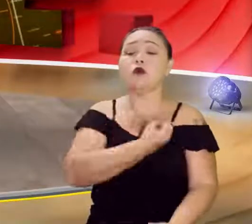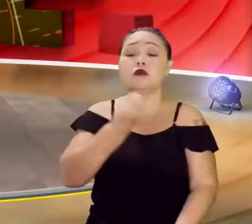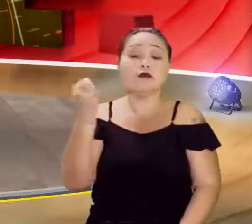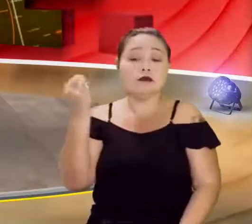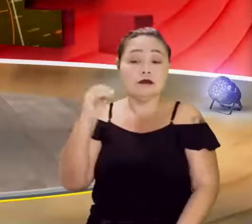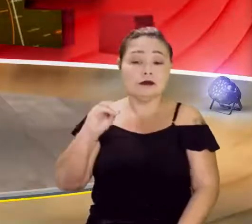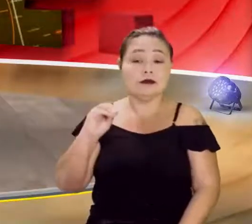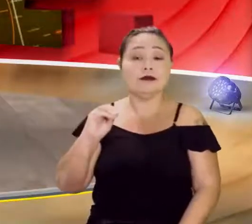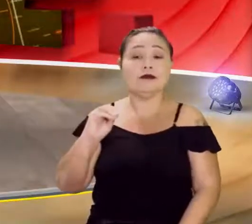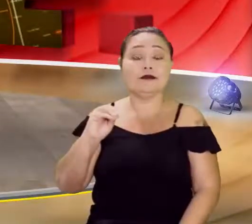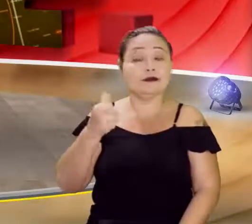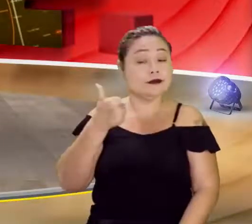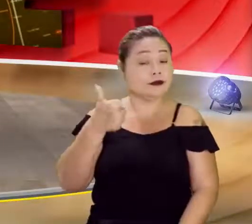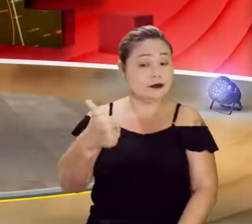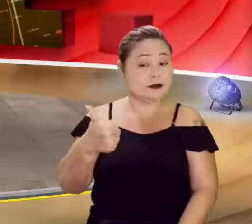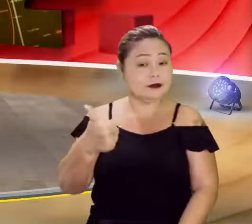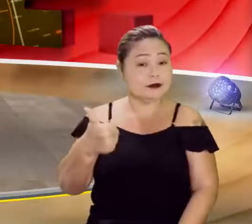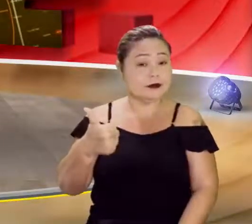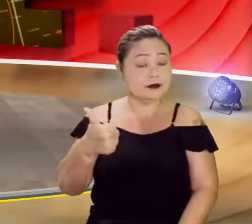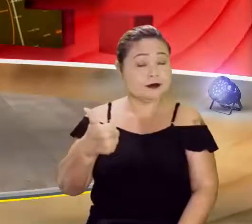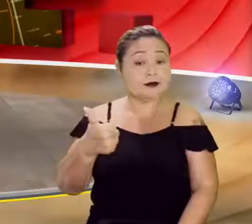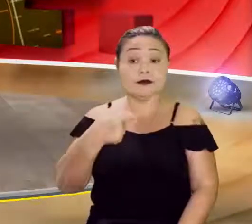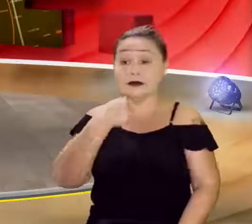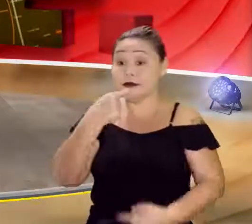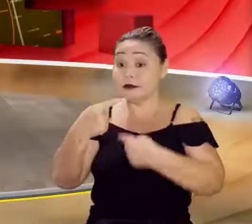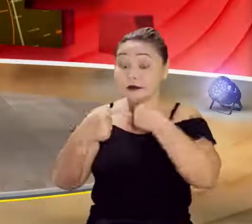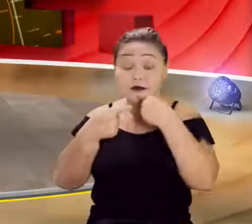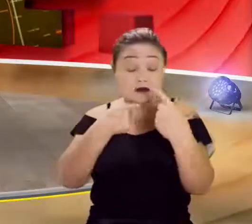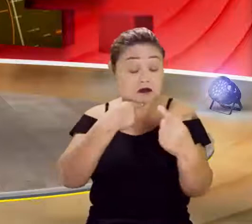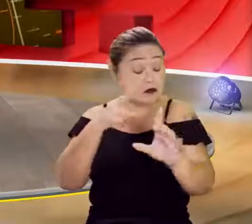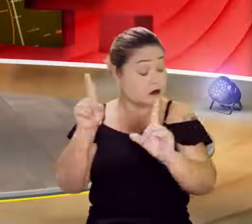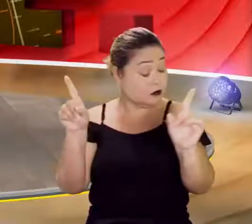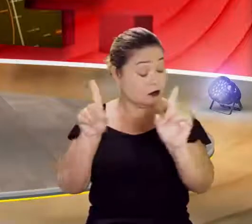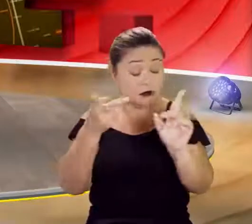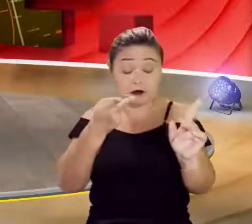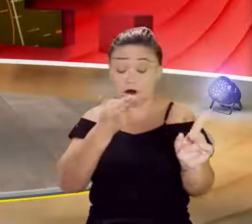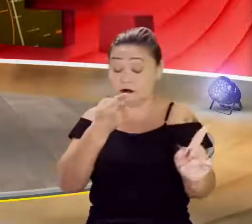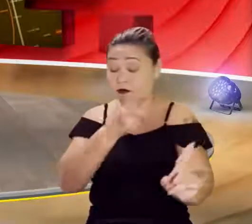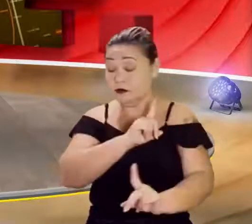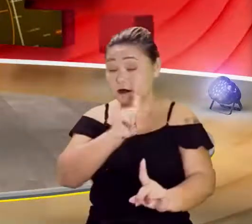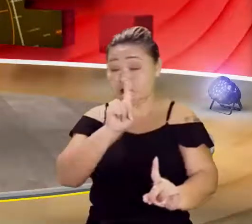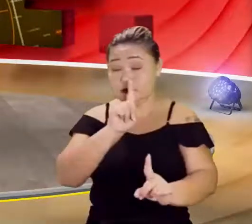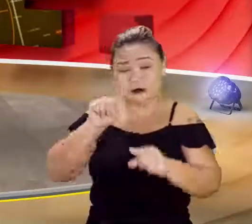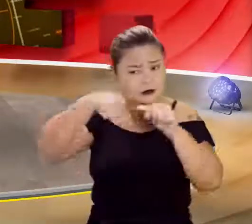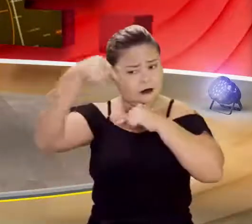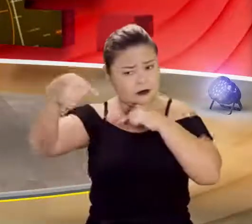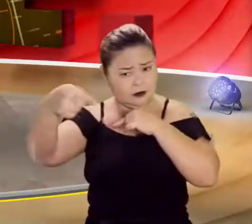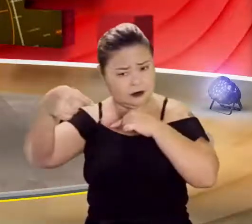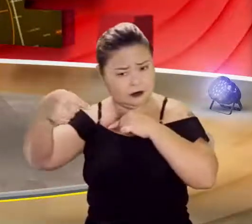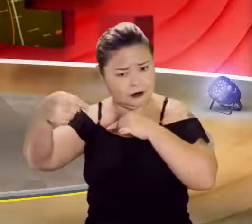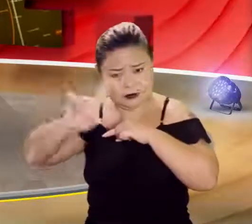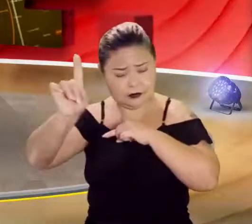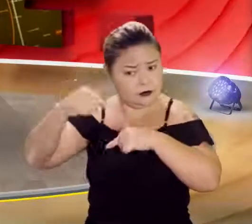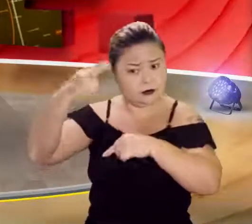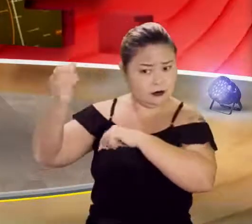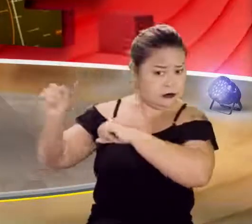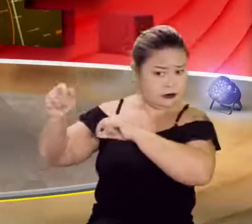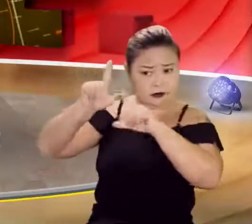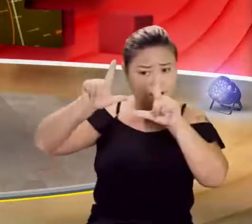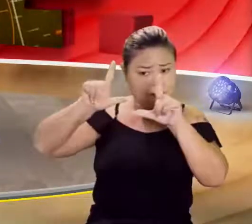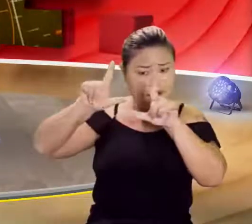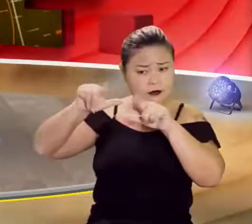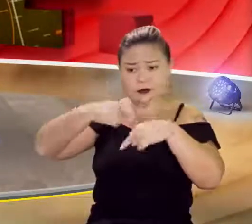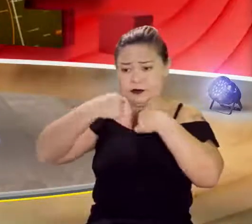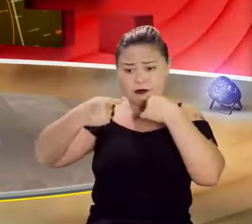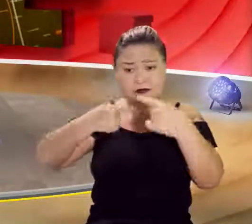valor. Beleza? Então, dúvida, nem fale nisso. Nem fale, por favor. Então, vou até pular essa página aqui. Não precisa, né? Não